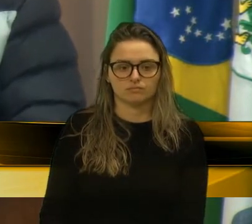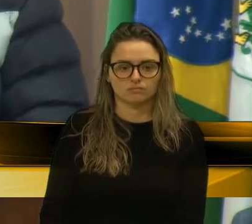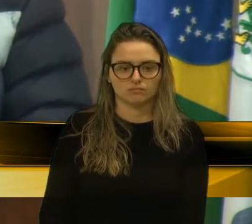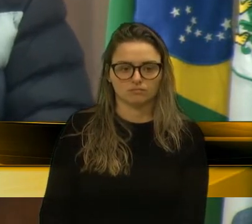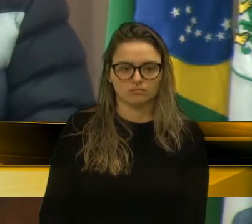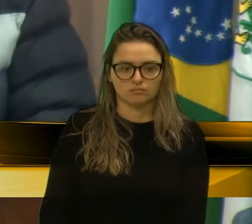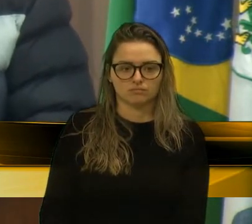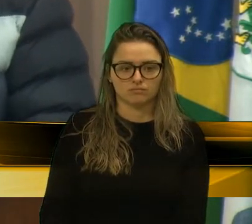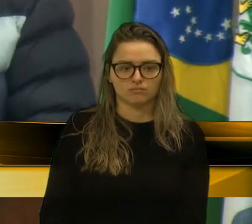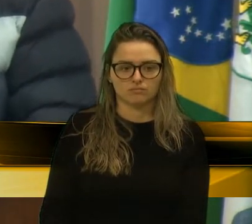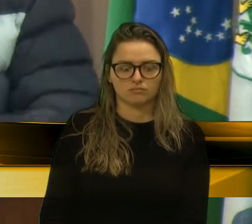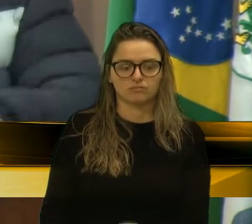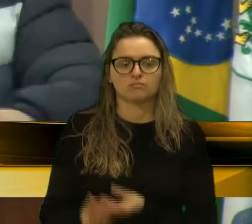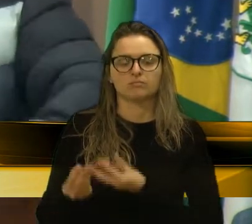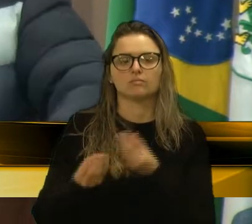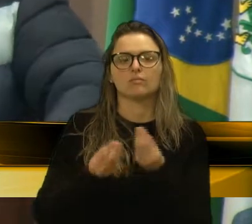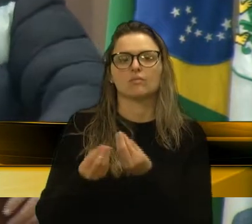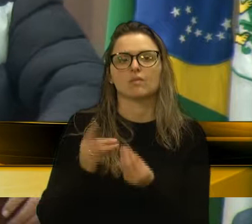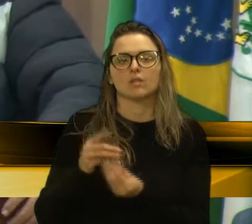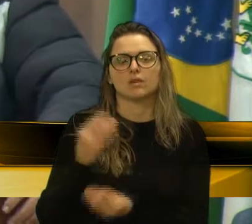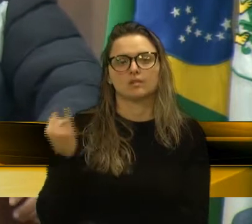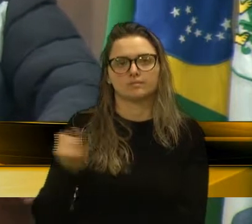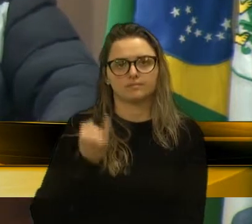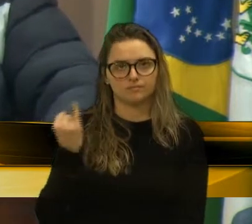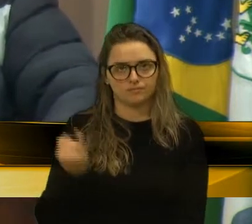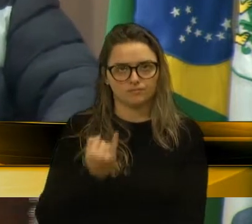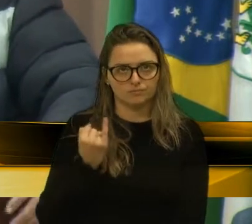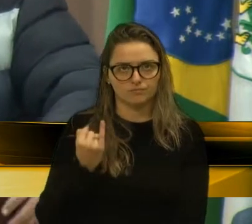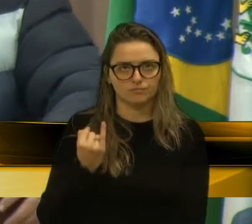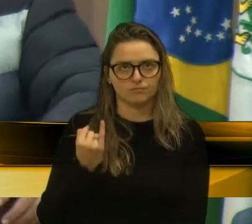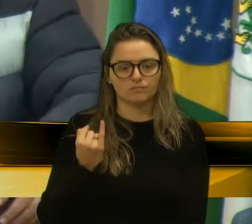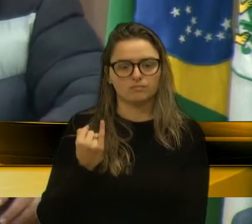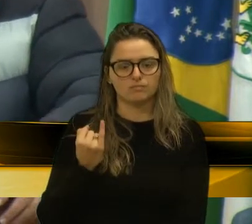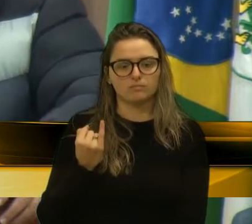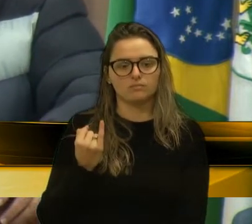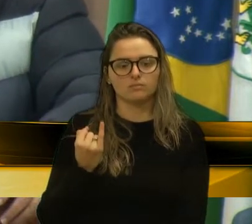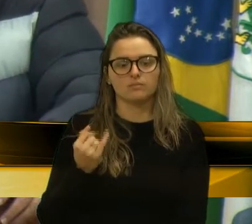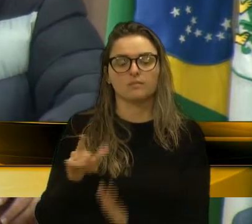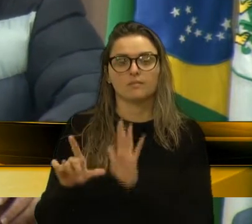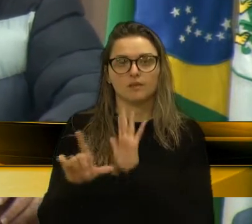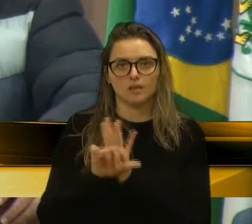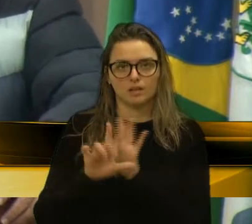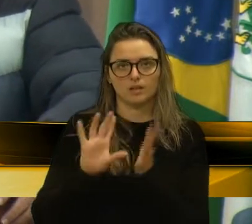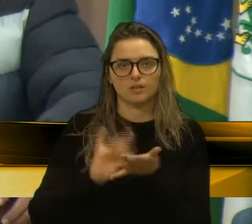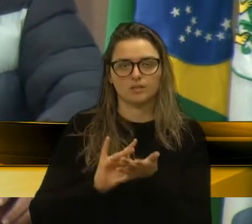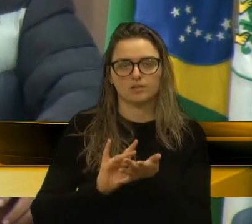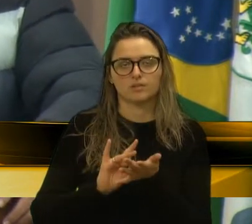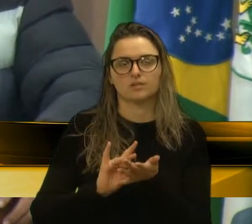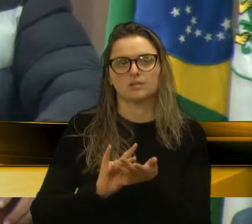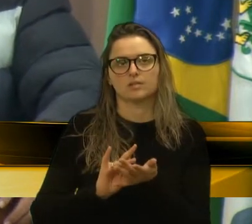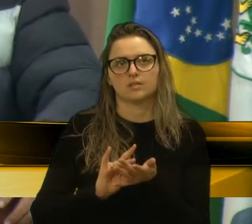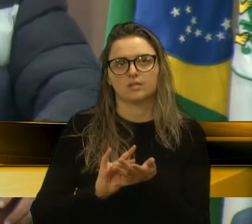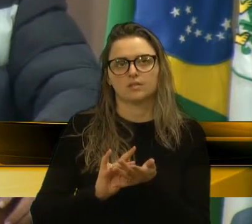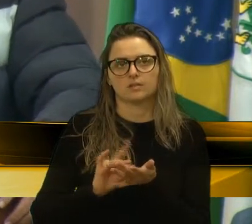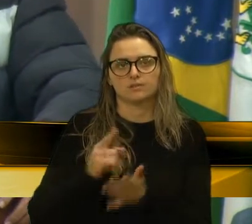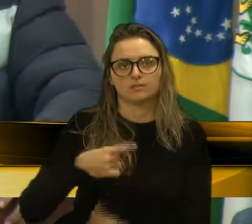a importância, mesmo que a gente põe, está no artigo da lei orgânica, a gente